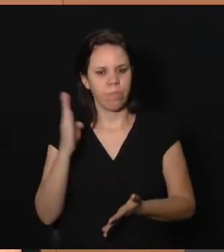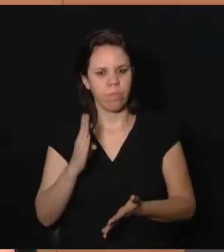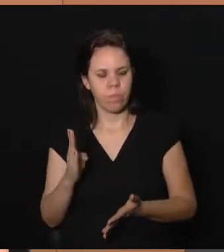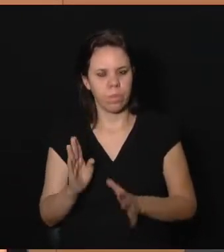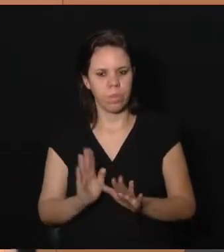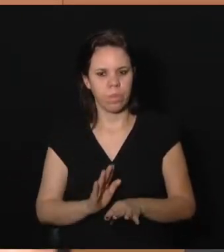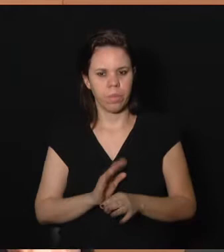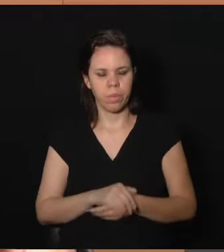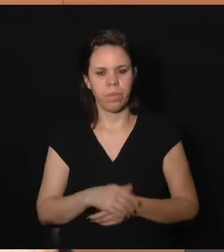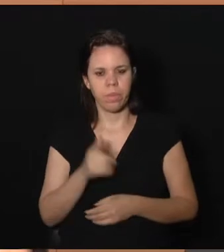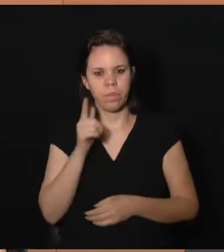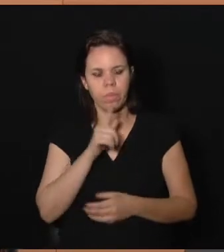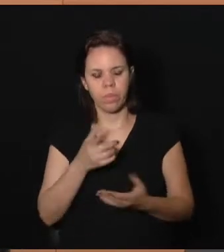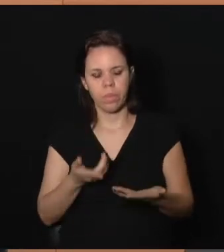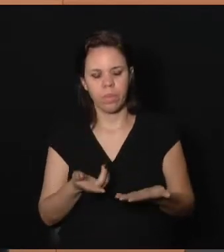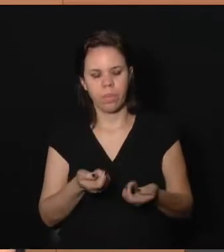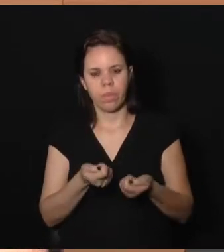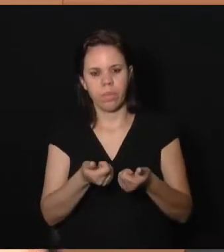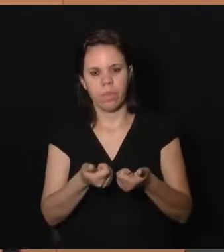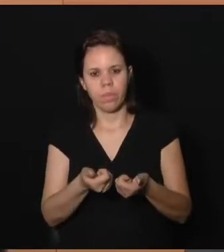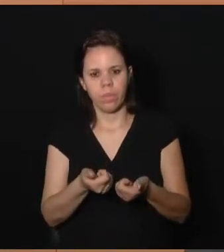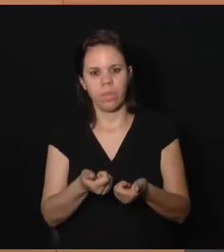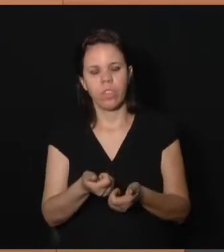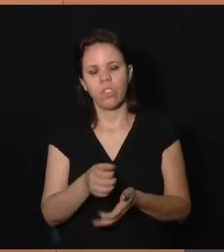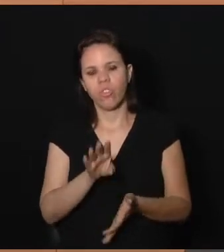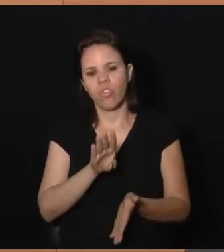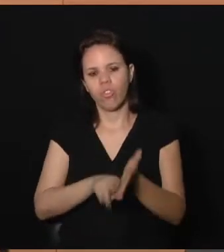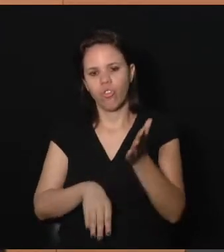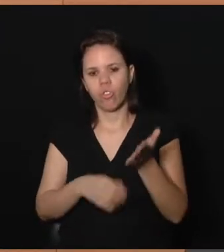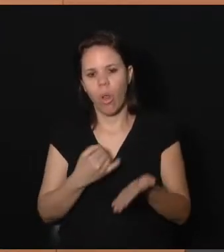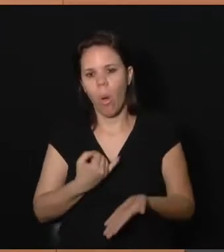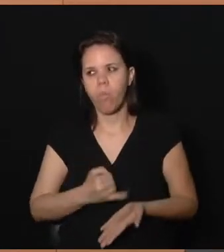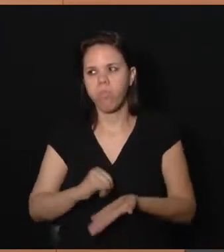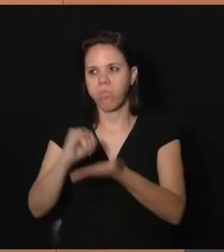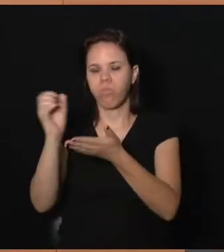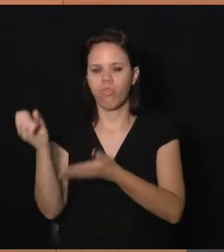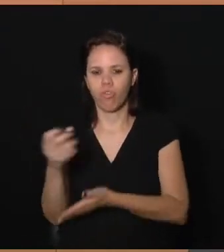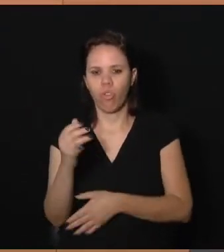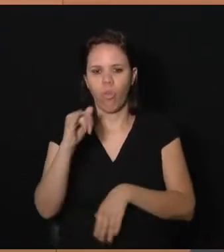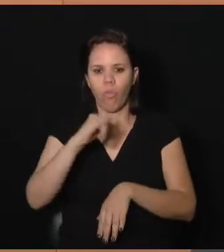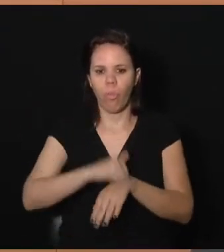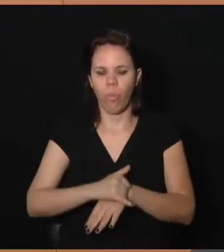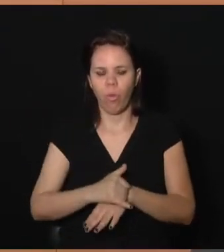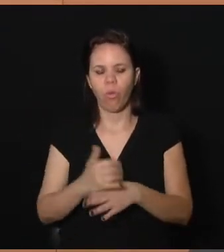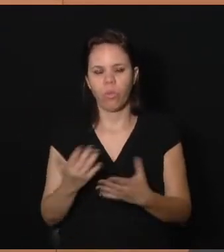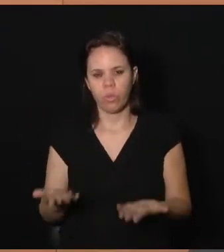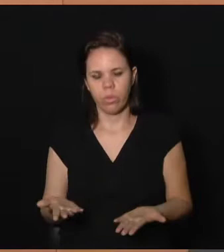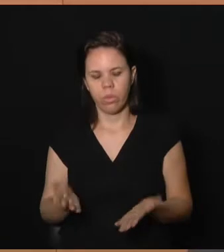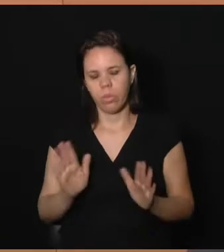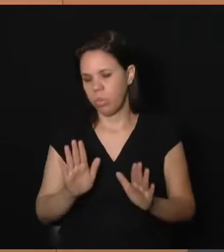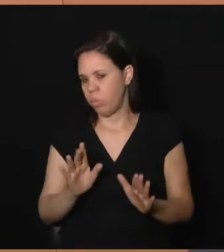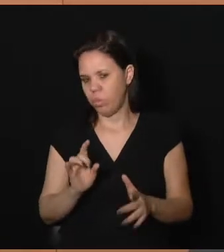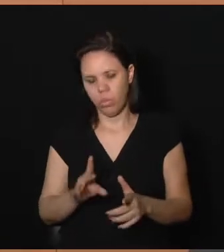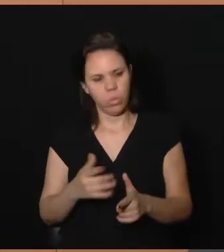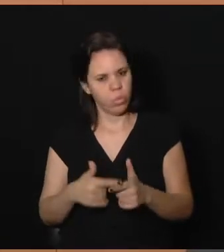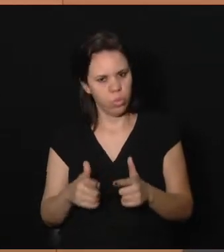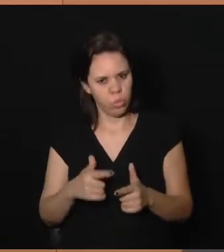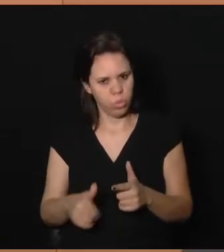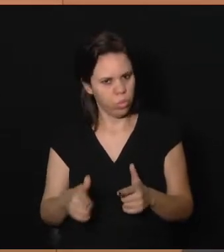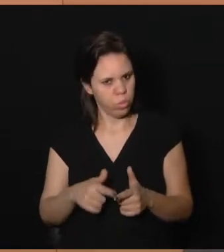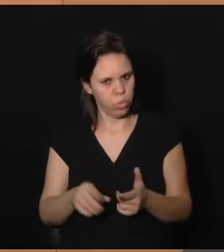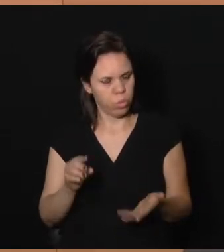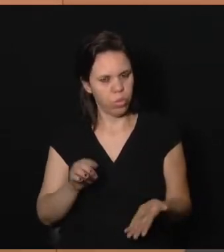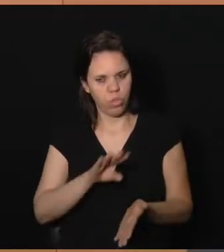olha, eu concedo isenções para novos pousos e tal. Então, quer dizer, o problema não é só